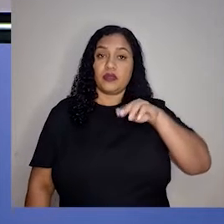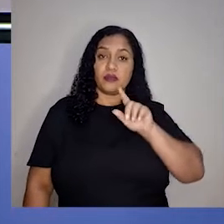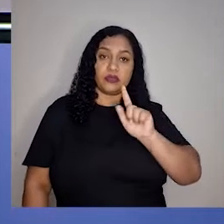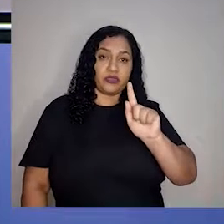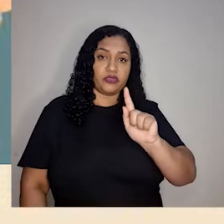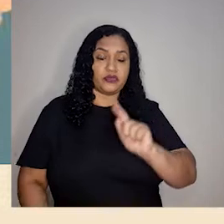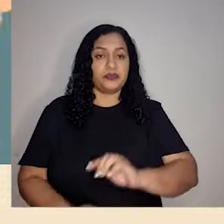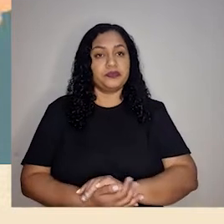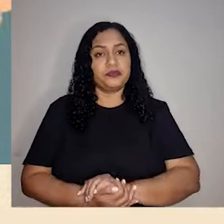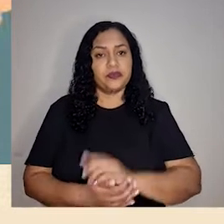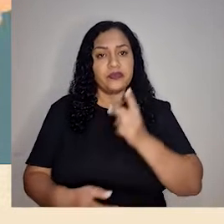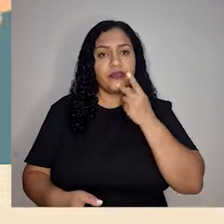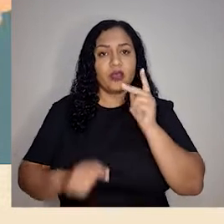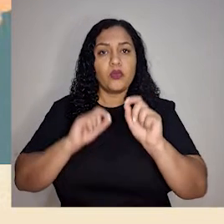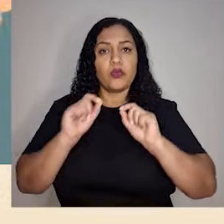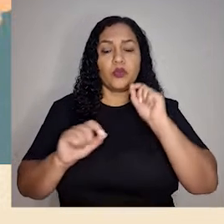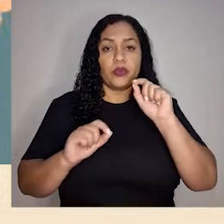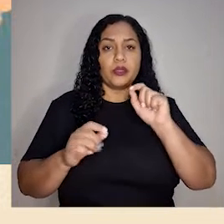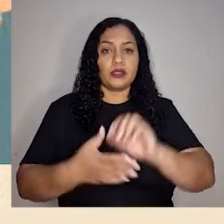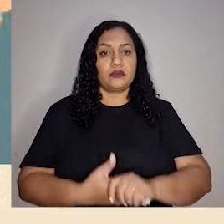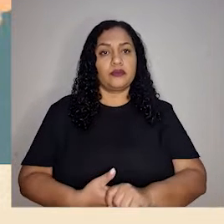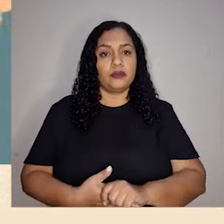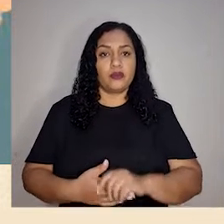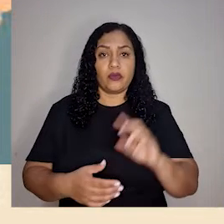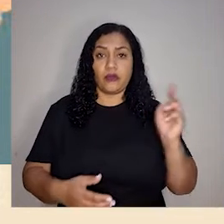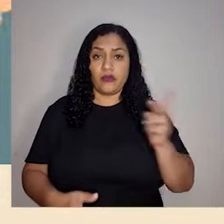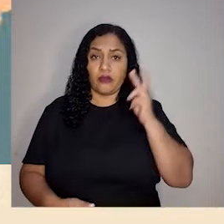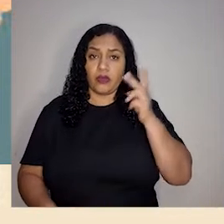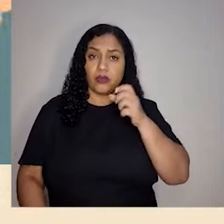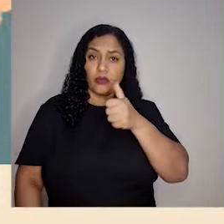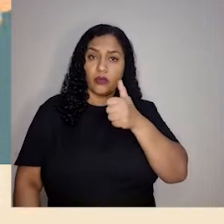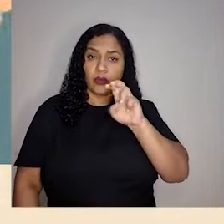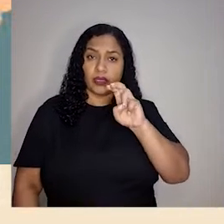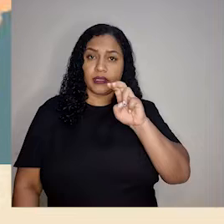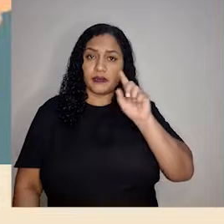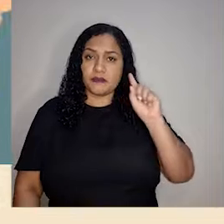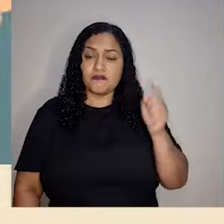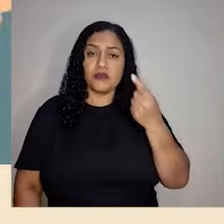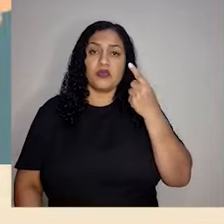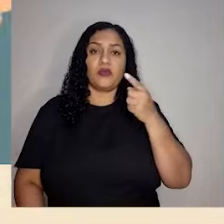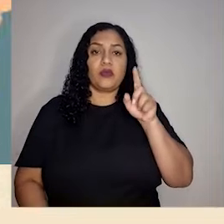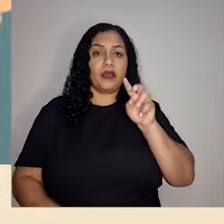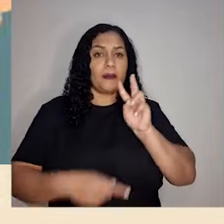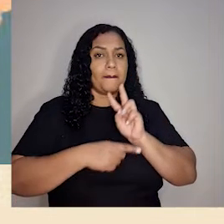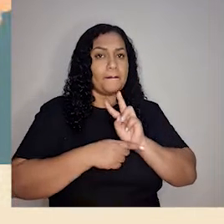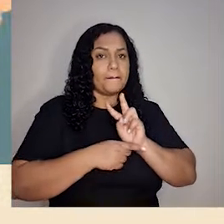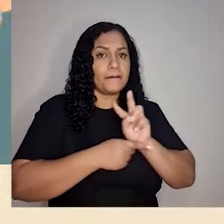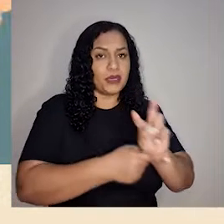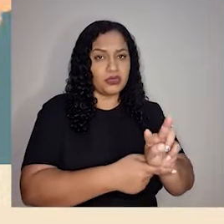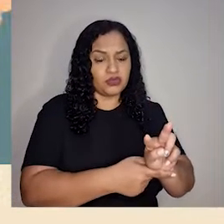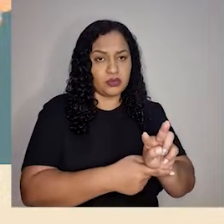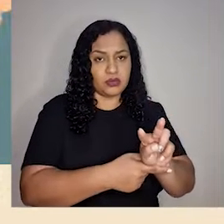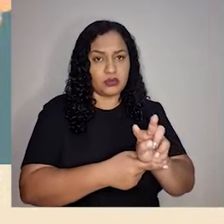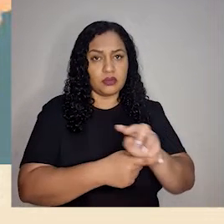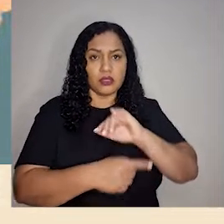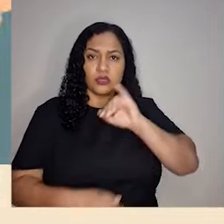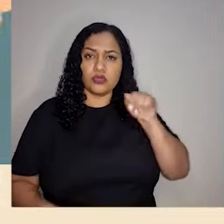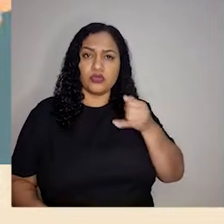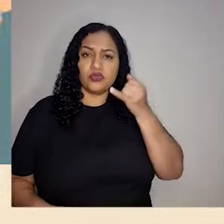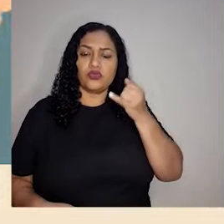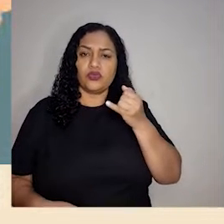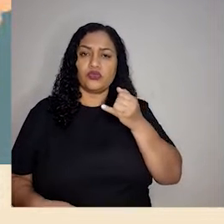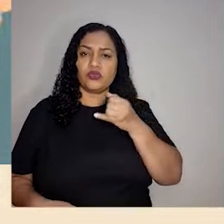E ela diz o seguinte a quantia de 15 mil reais é emprestada a uma taxa de juros de